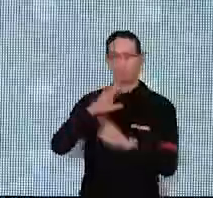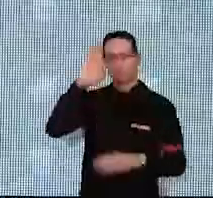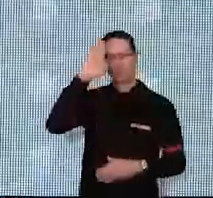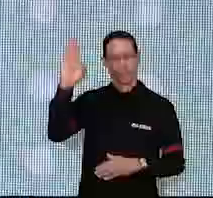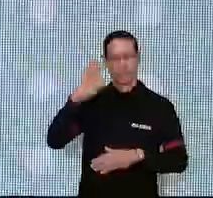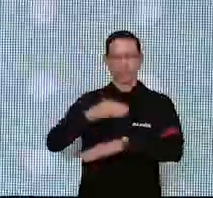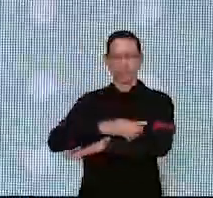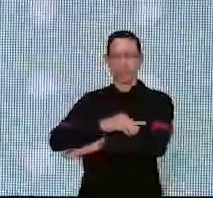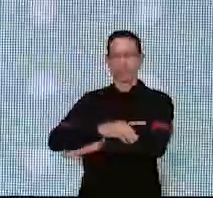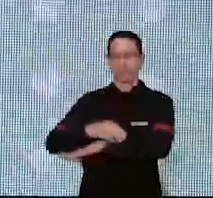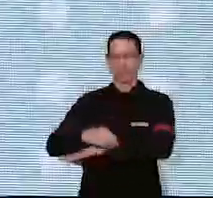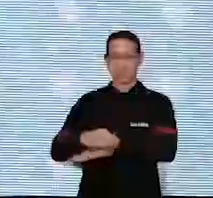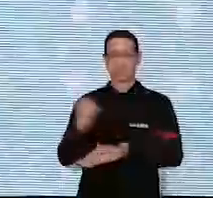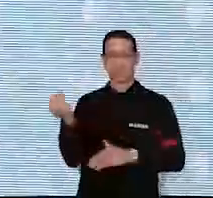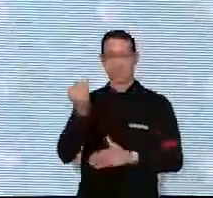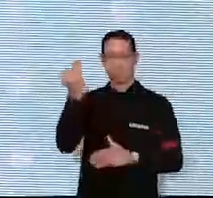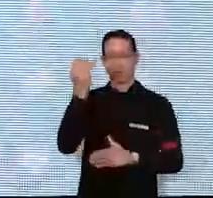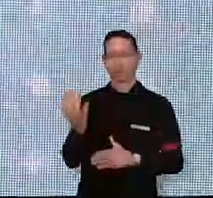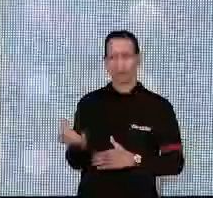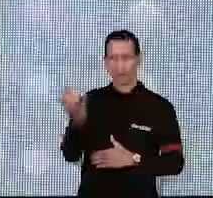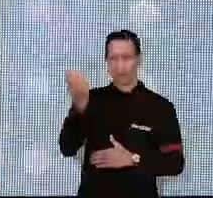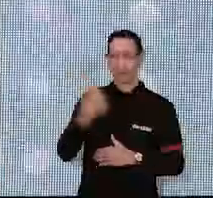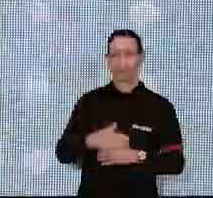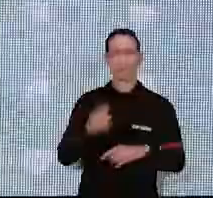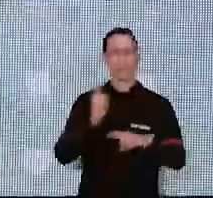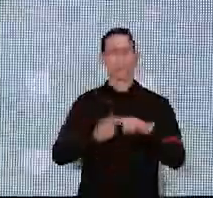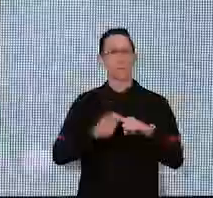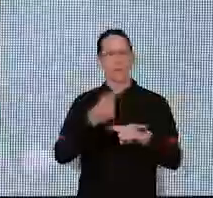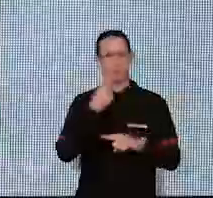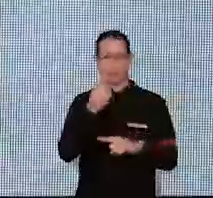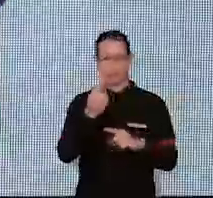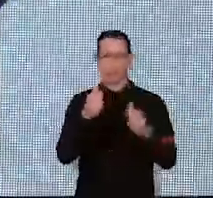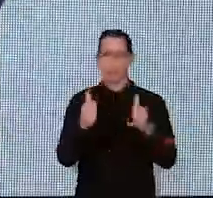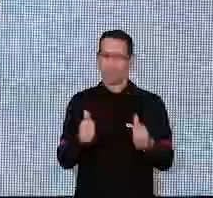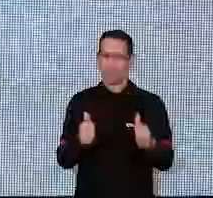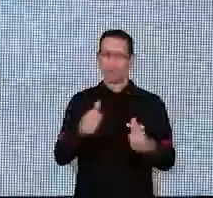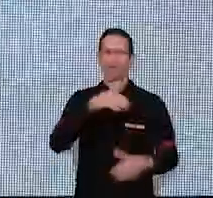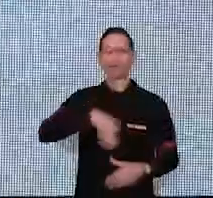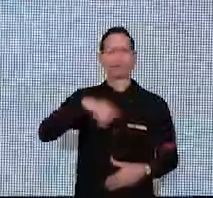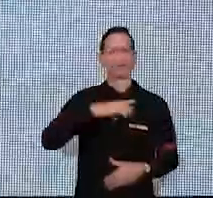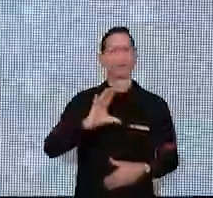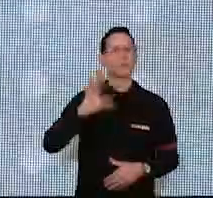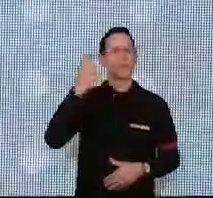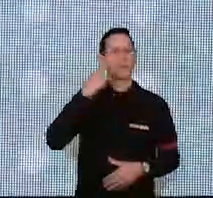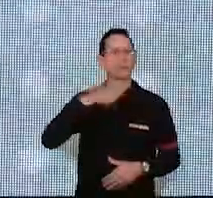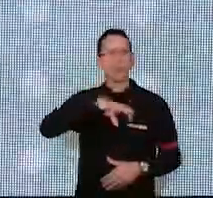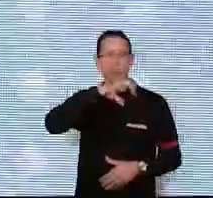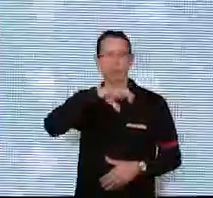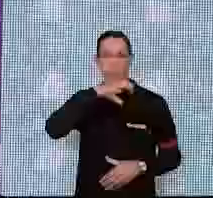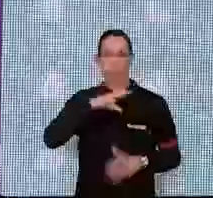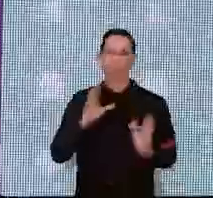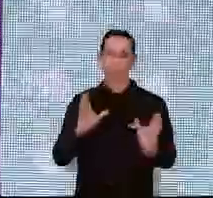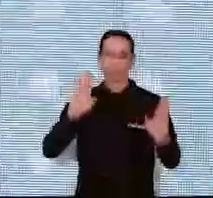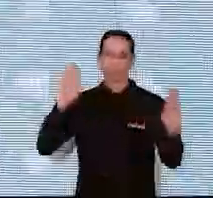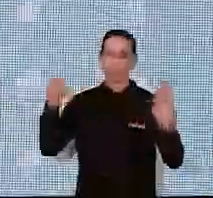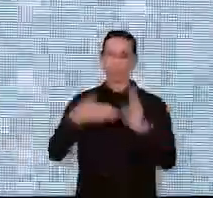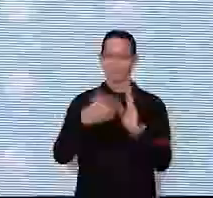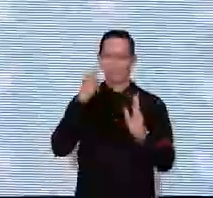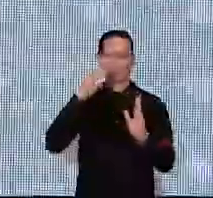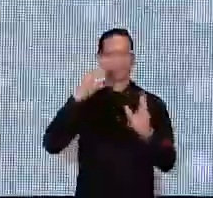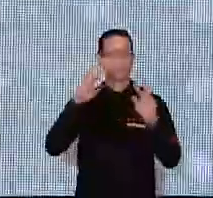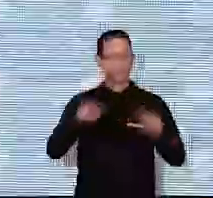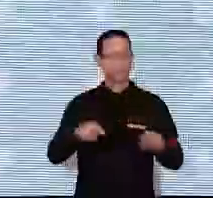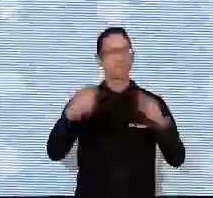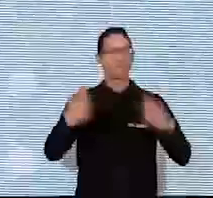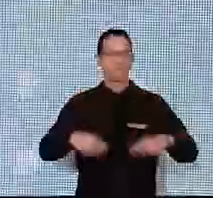dermatológico. É importante enfatizar isso, porque você falou muito bem aí que nós recebemos animais e não orelhas. Então, é muito